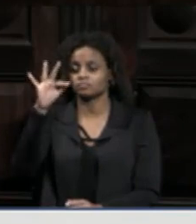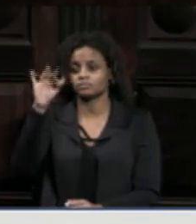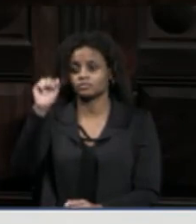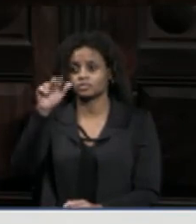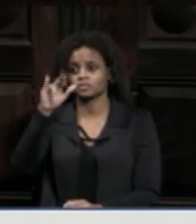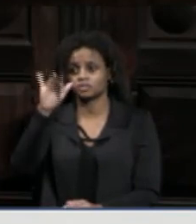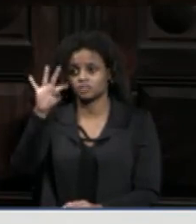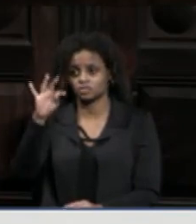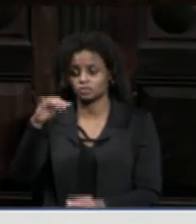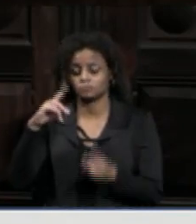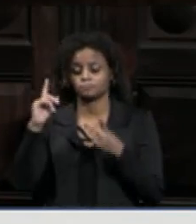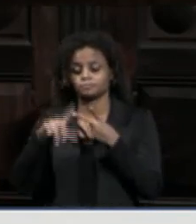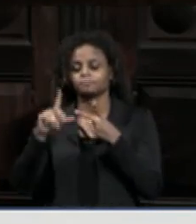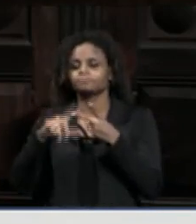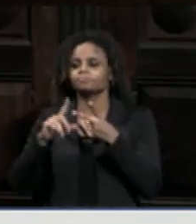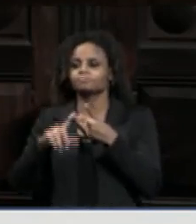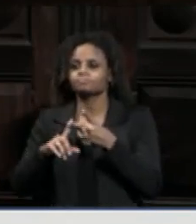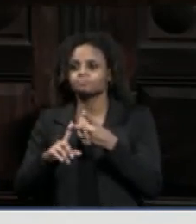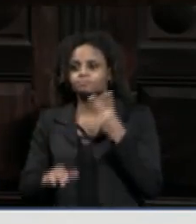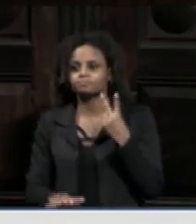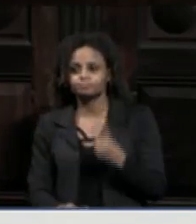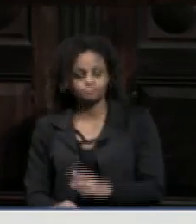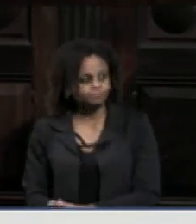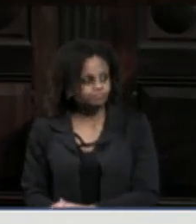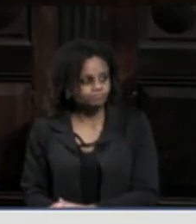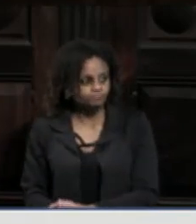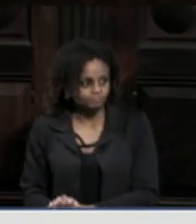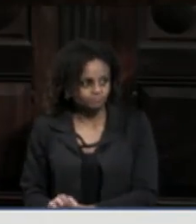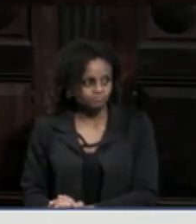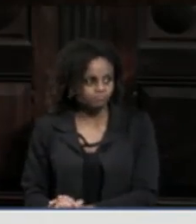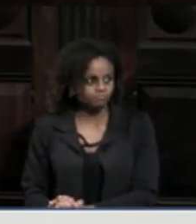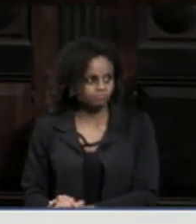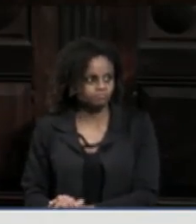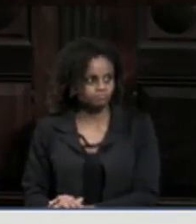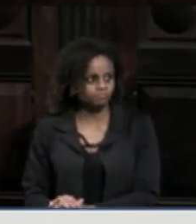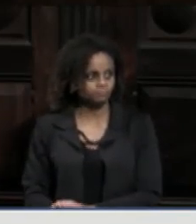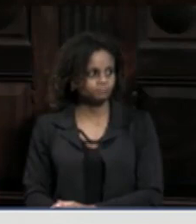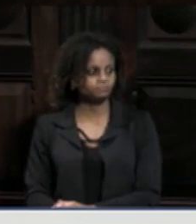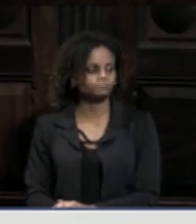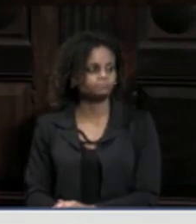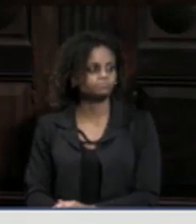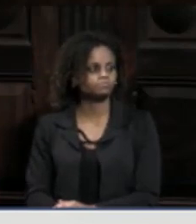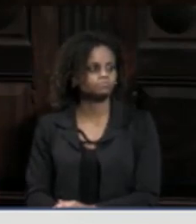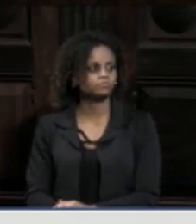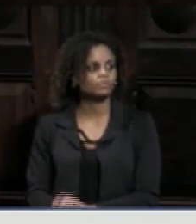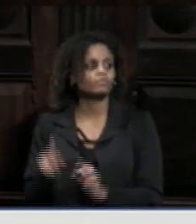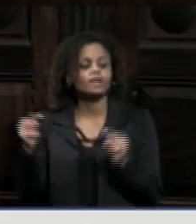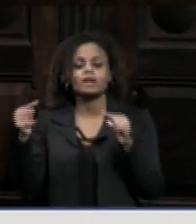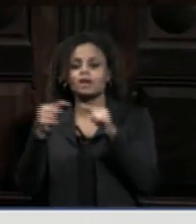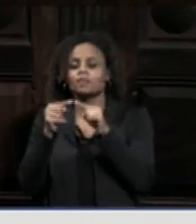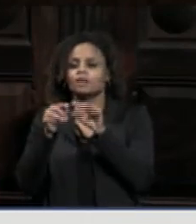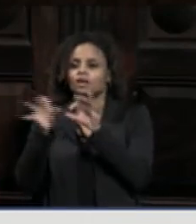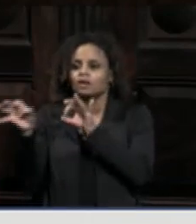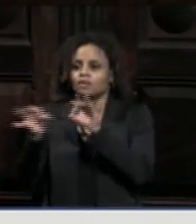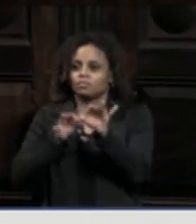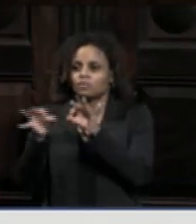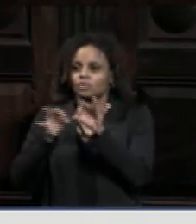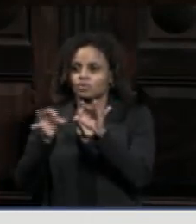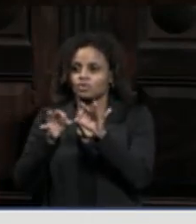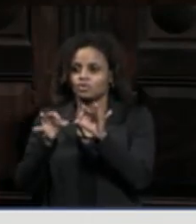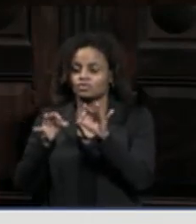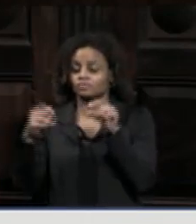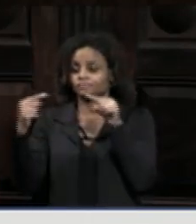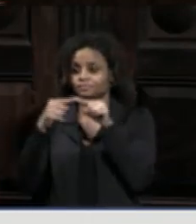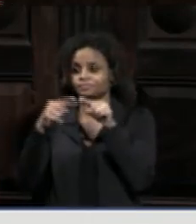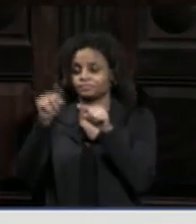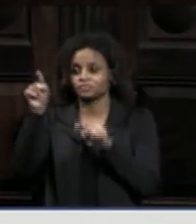Primeira nota. A segunda nota que quero fazer é sobre o projeto acerca da presidência da FAETEC. Já me pronunciei